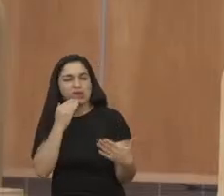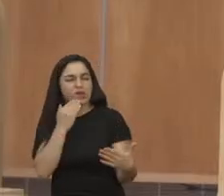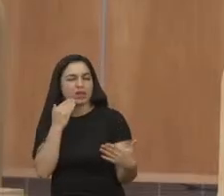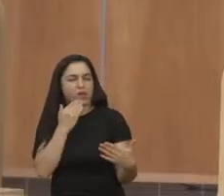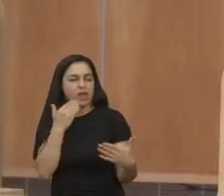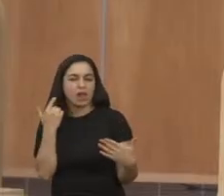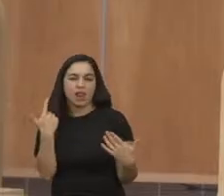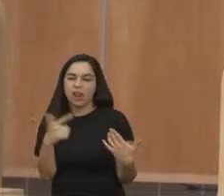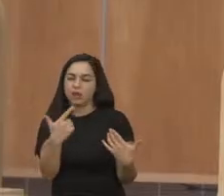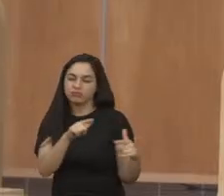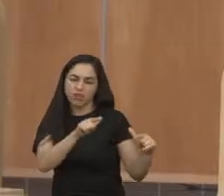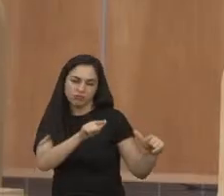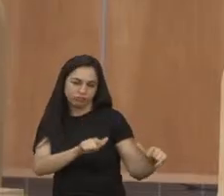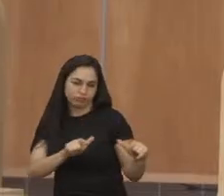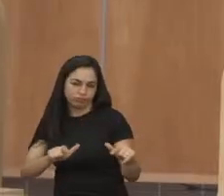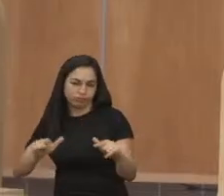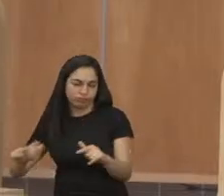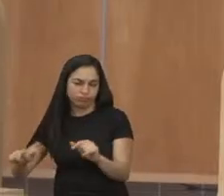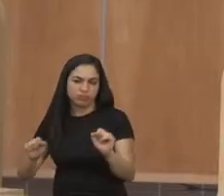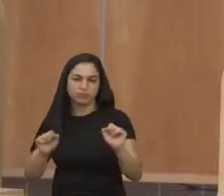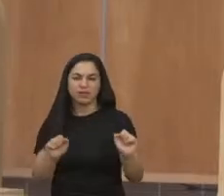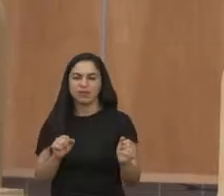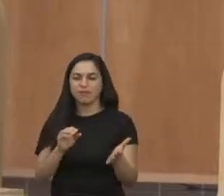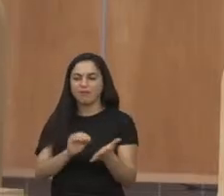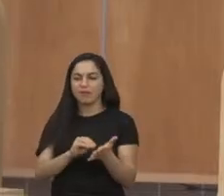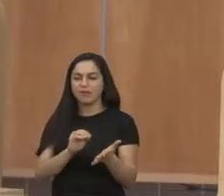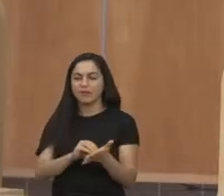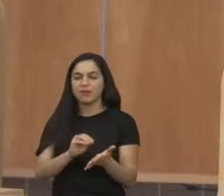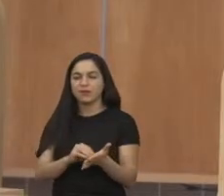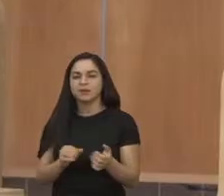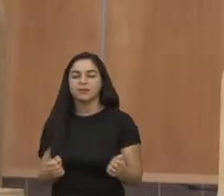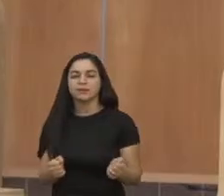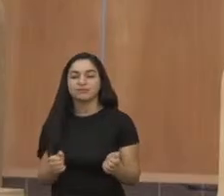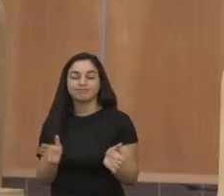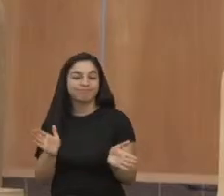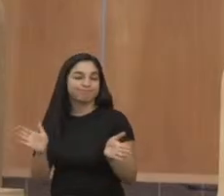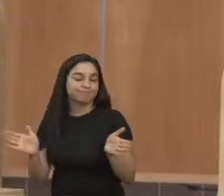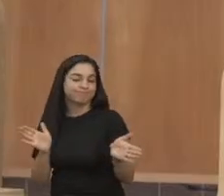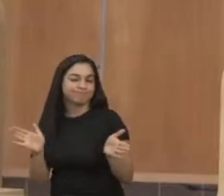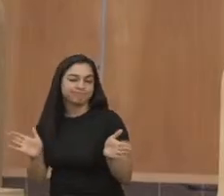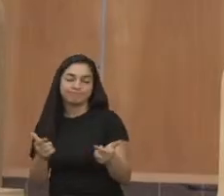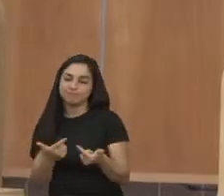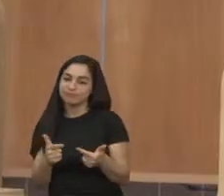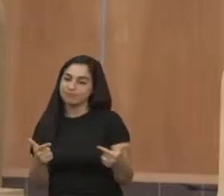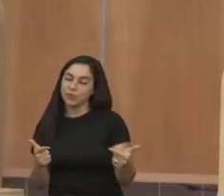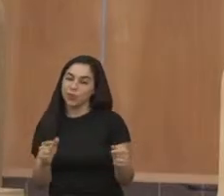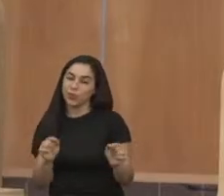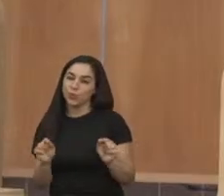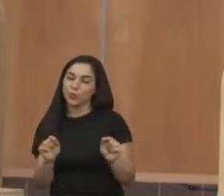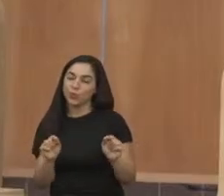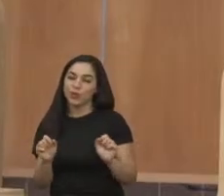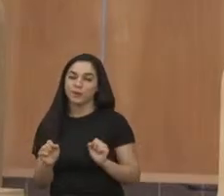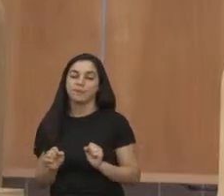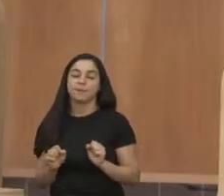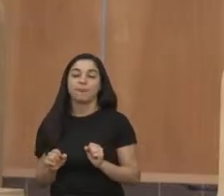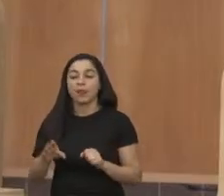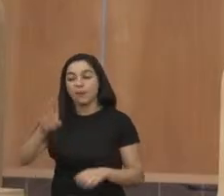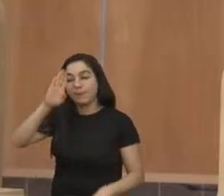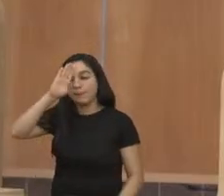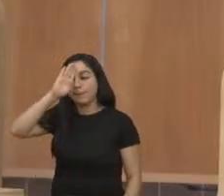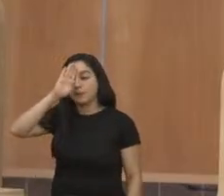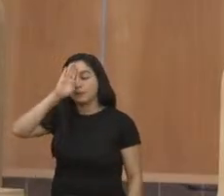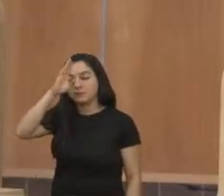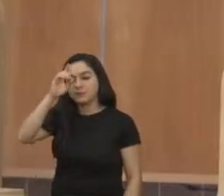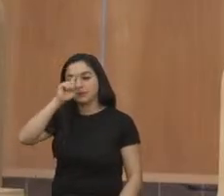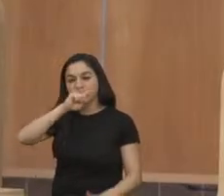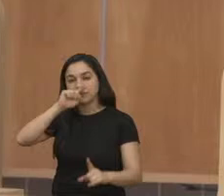banheiro, sem azulejo na parte da cozinha, sem acessibilidade, não. Na verdade, o principal intuito deste projeto